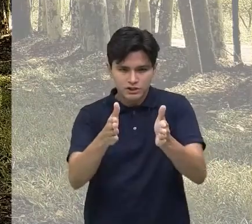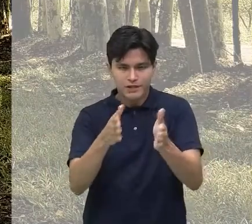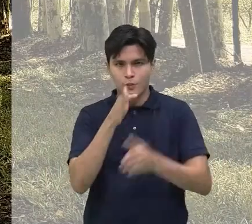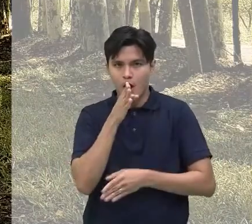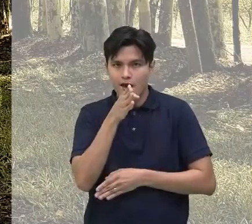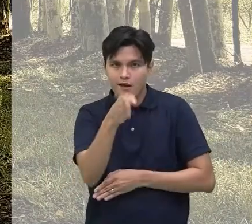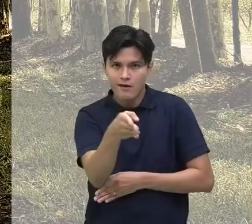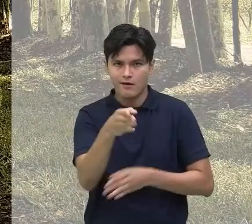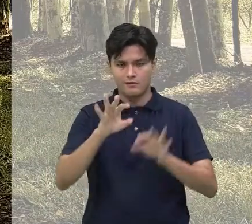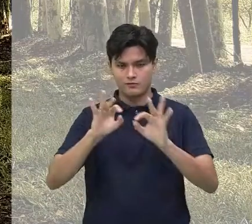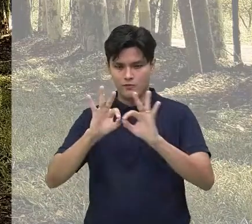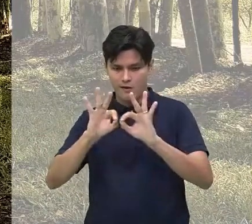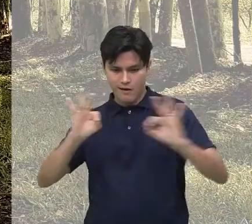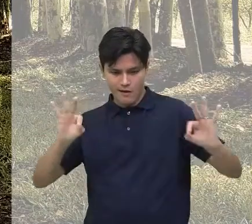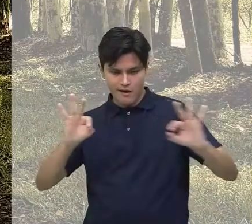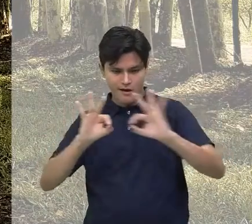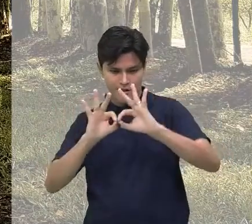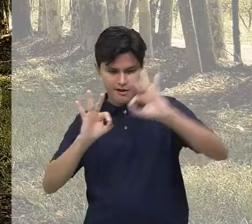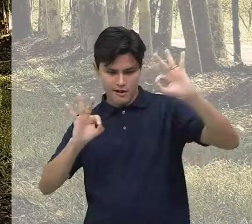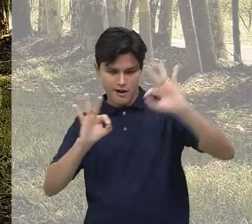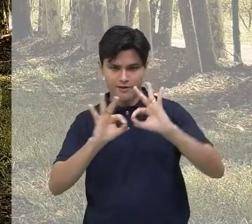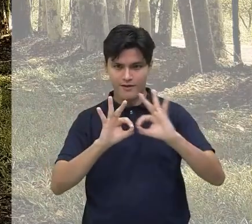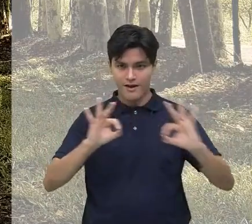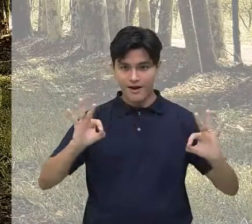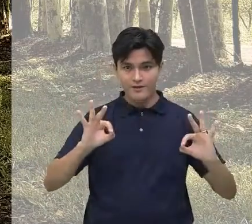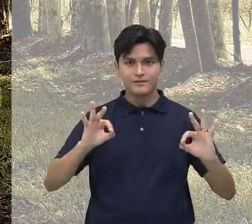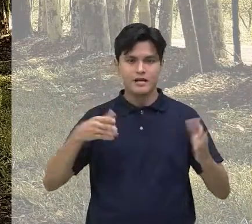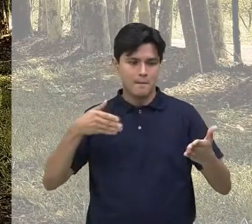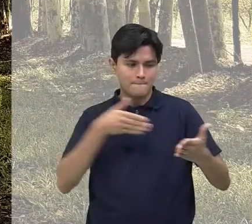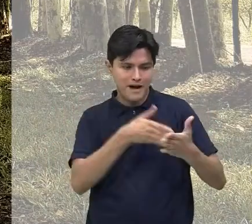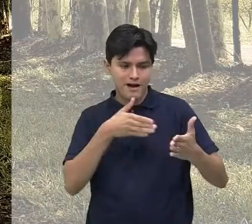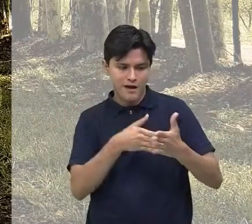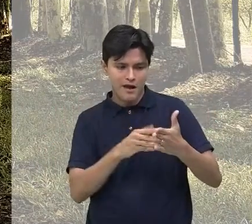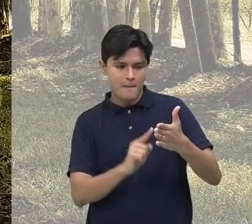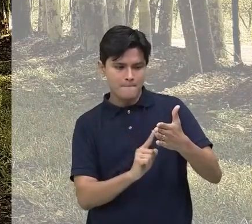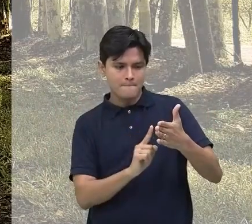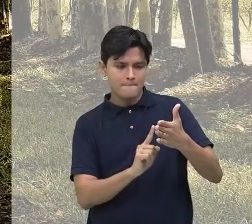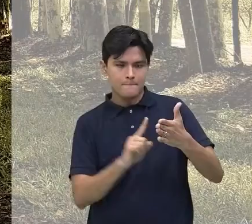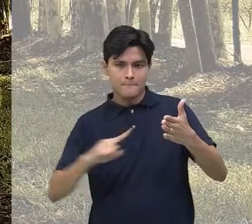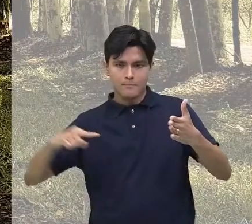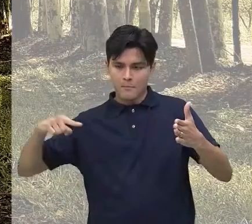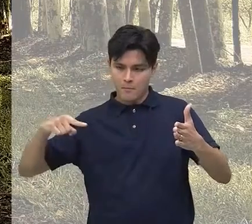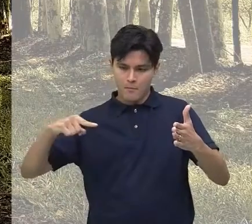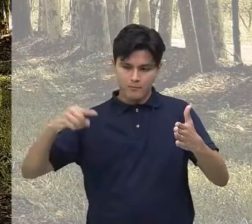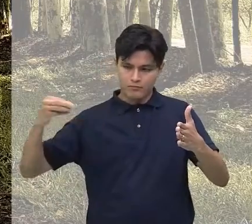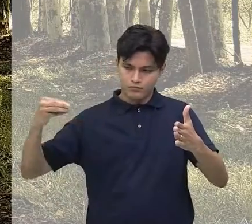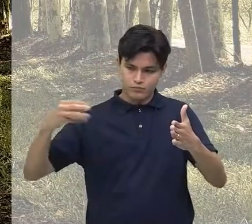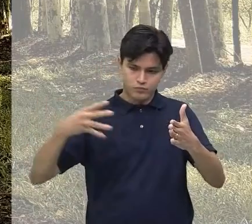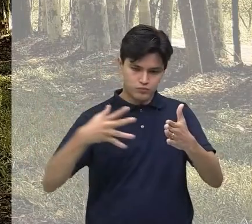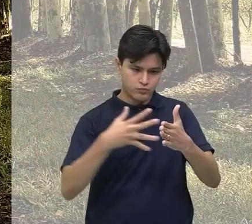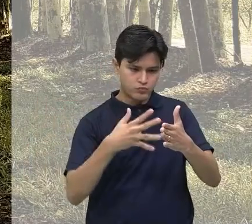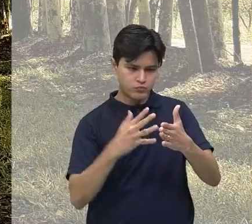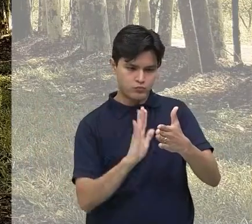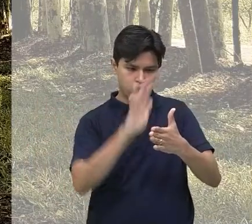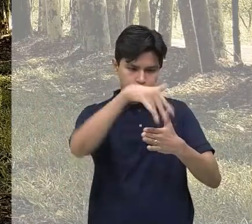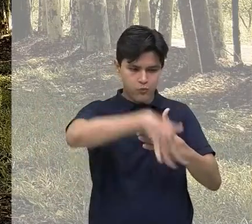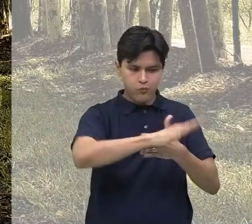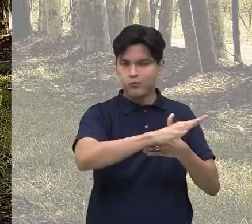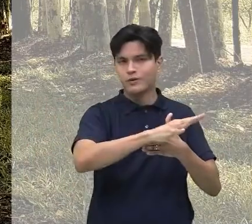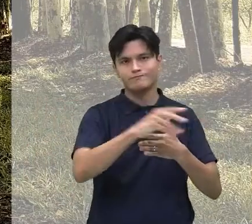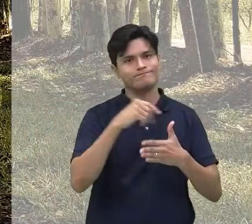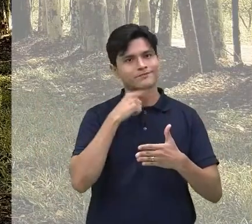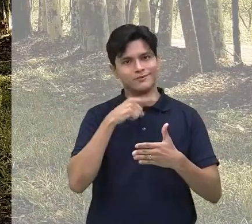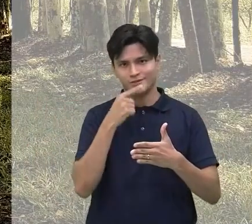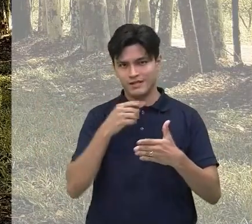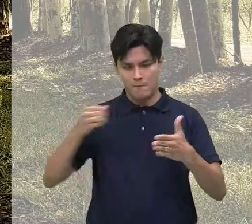consegue se propagar por todos os meios, tá legal? Então, pessoal, vamos então dar início aí à nossa